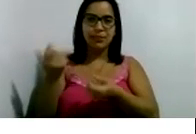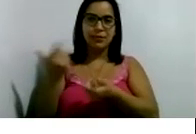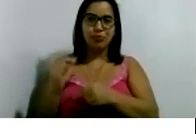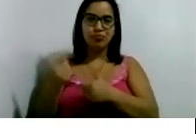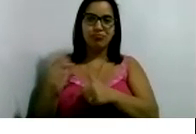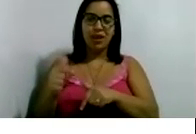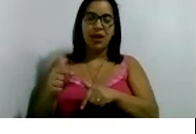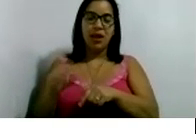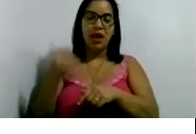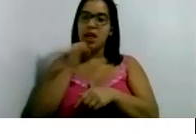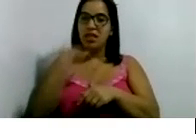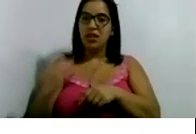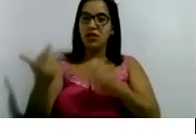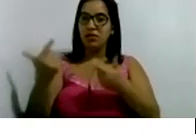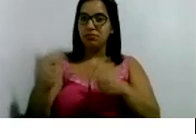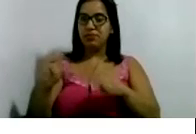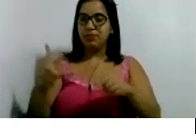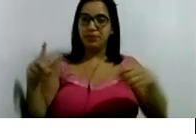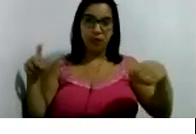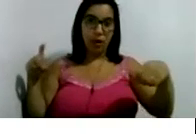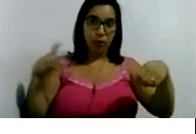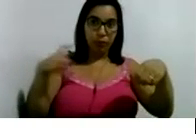para percorrer o seu caminho.